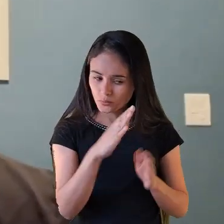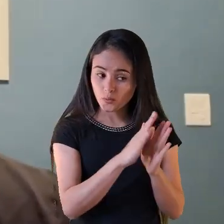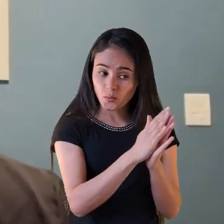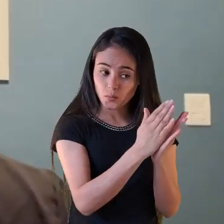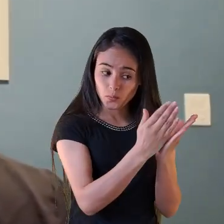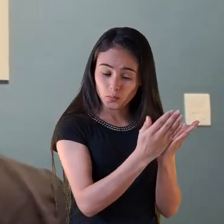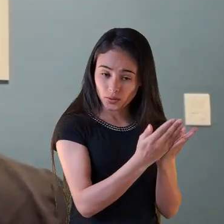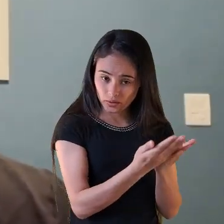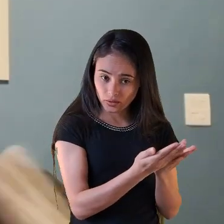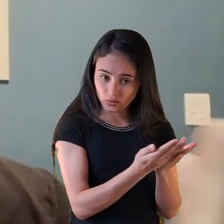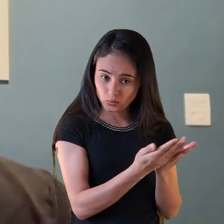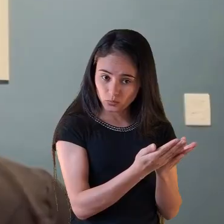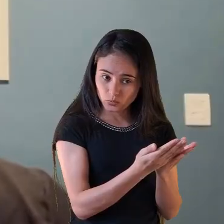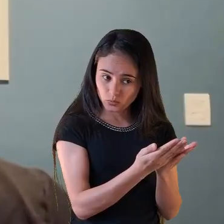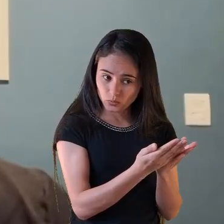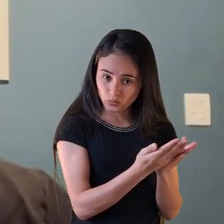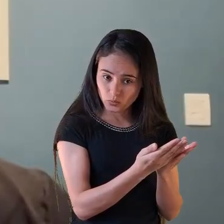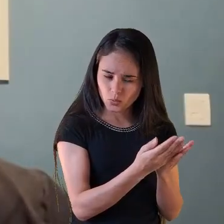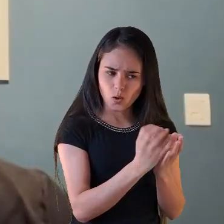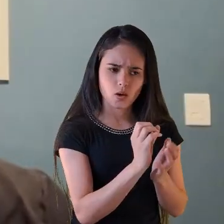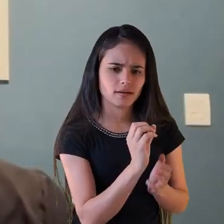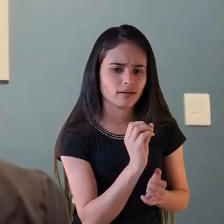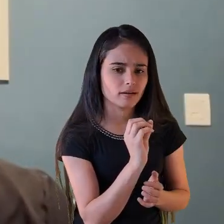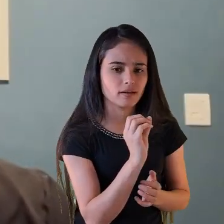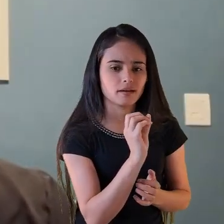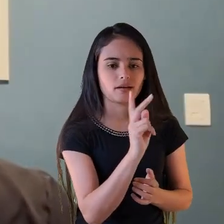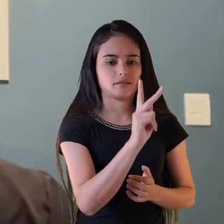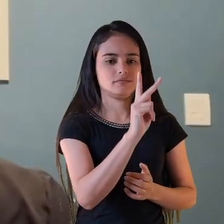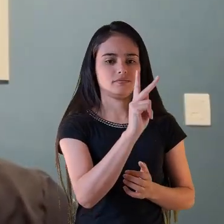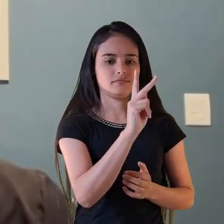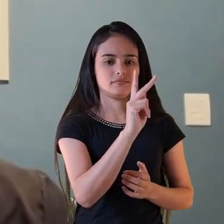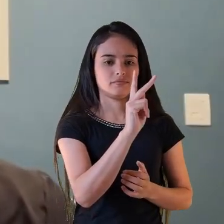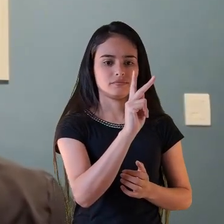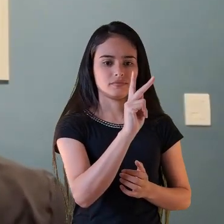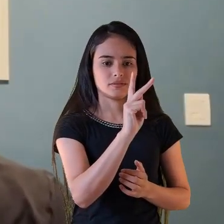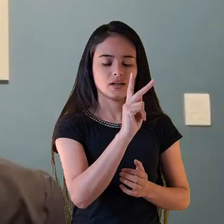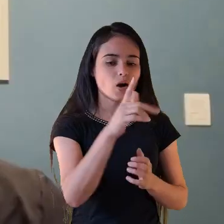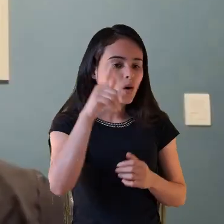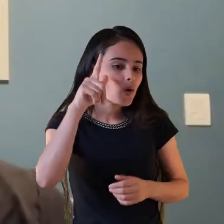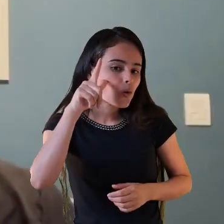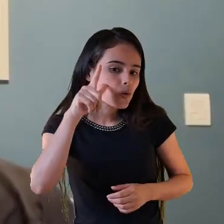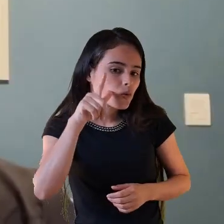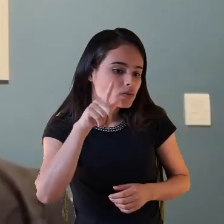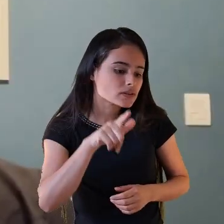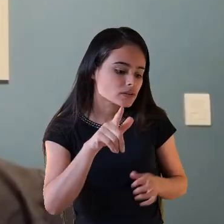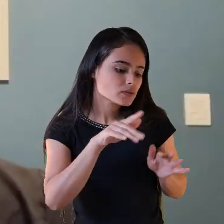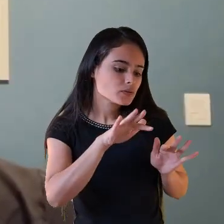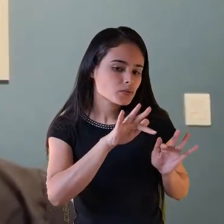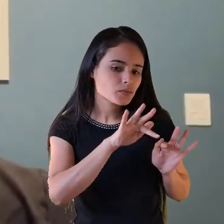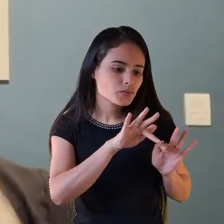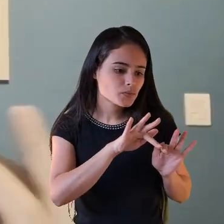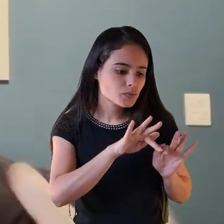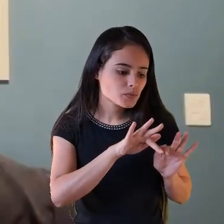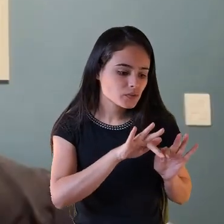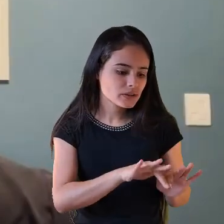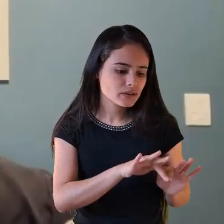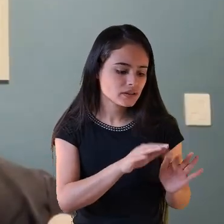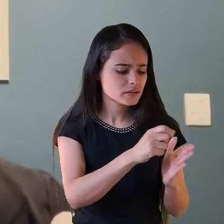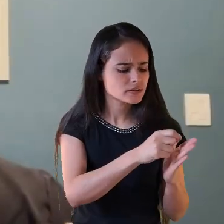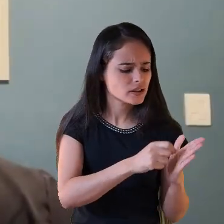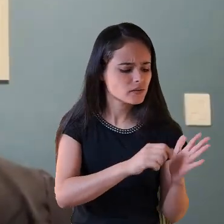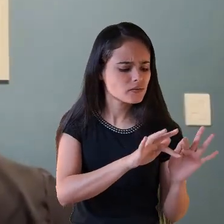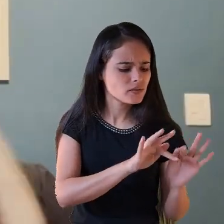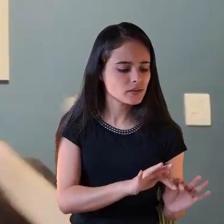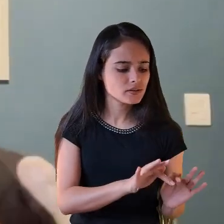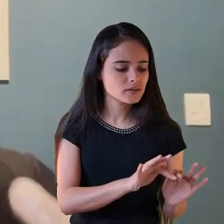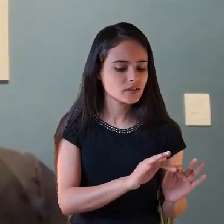podcast, mas ele traz muitas informações novas. A gente avança em muita coisa, aprofunda muita coisa, enfim, pensa